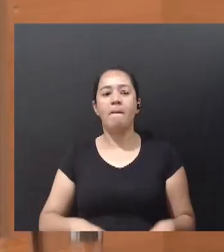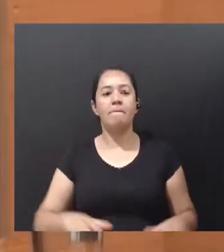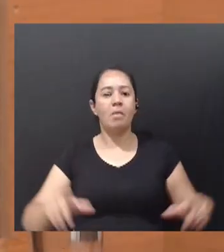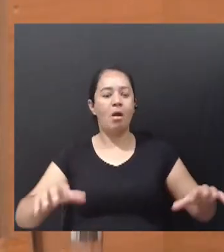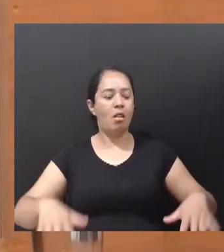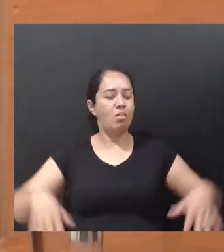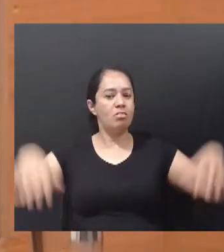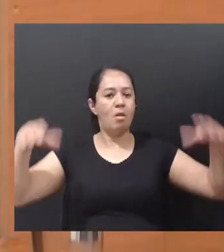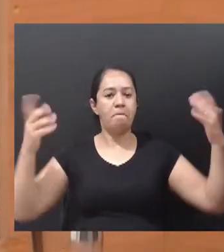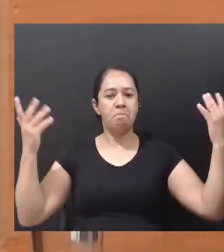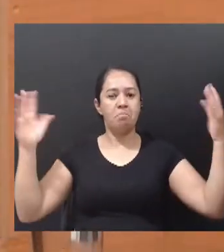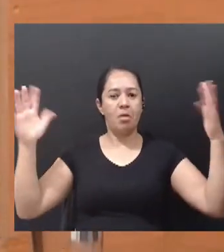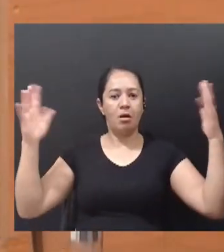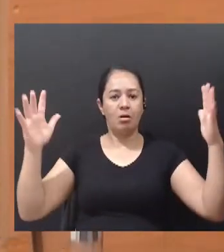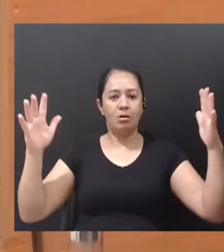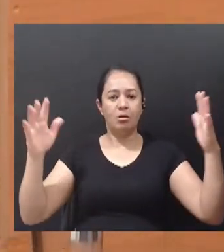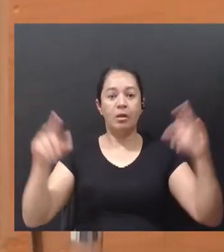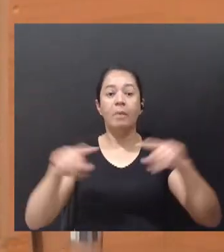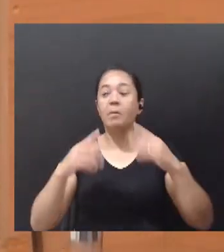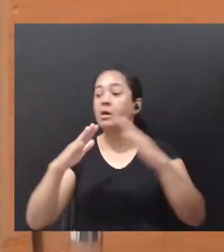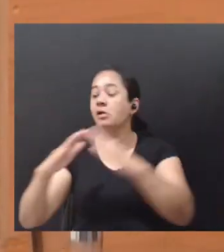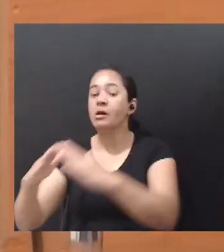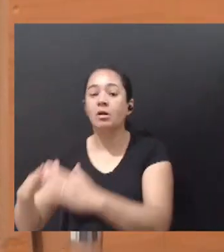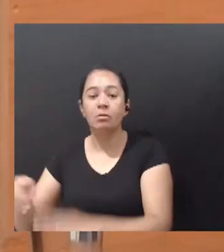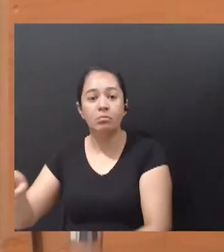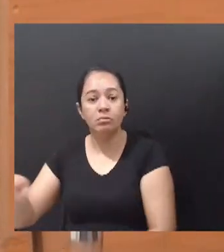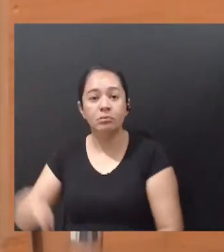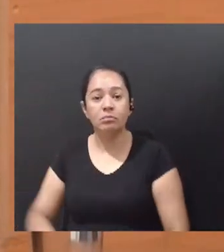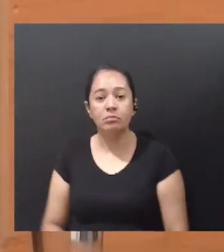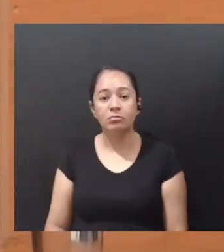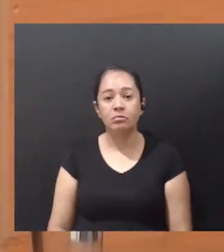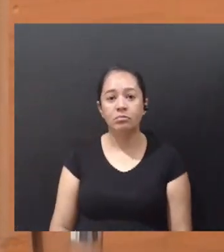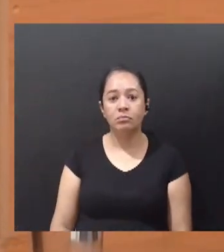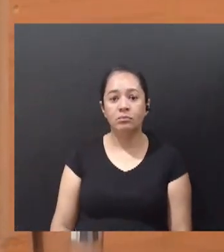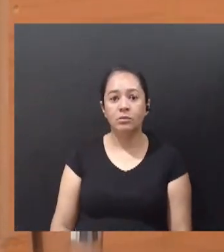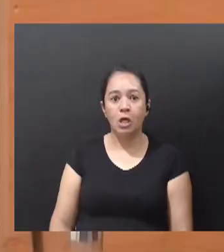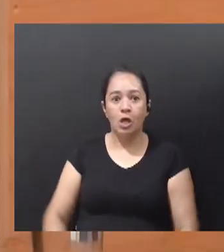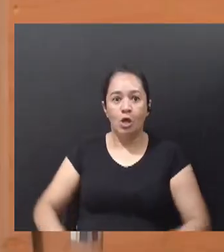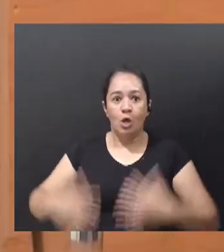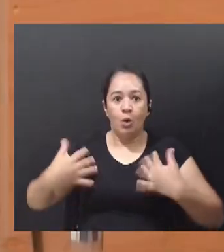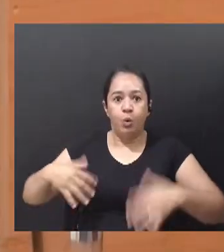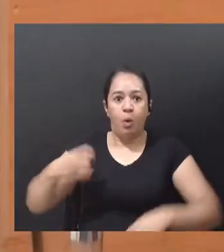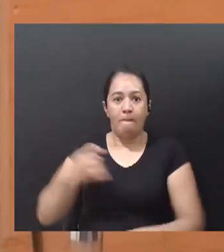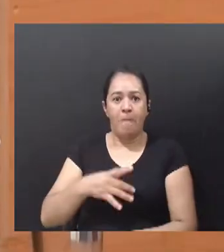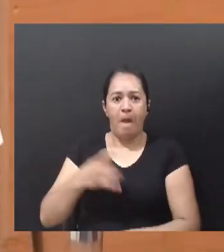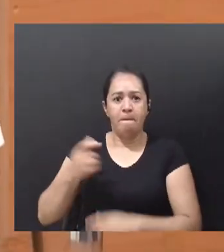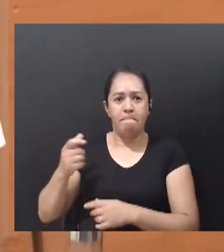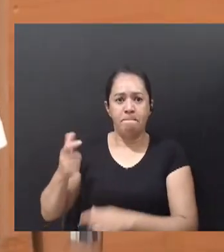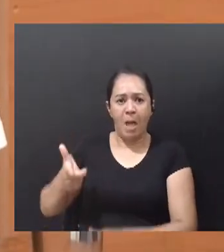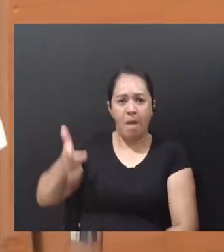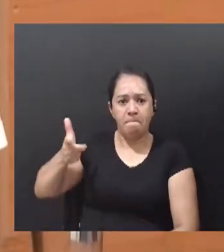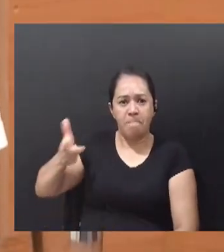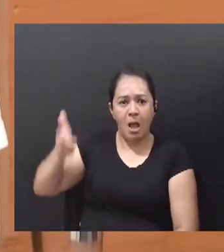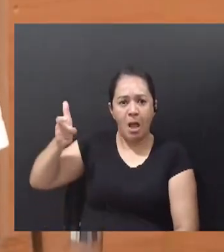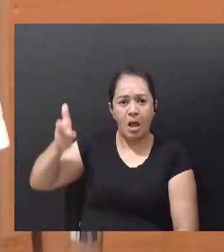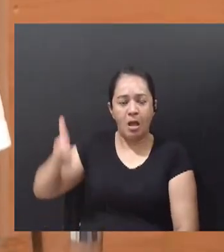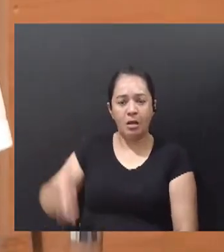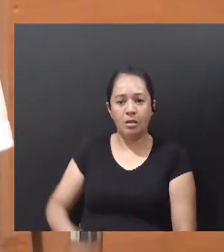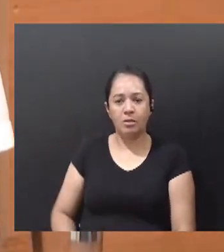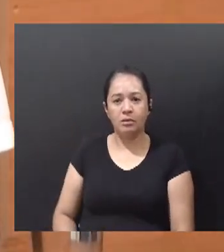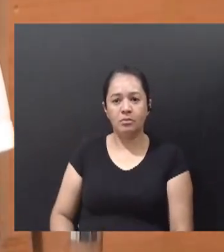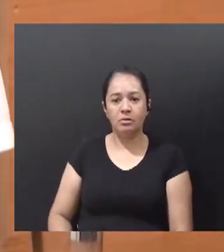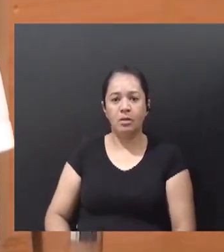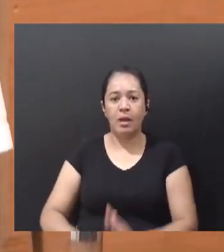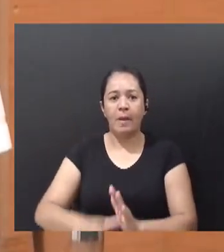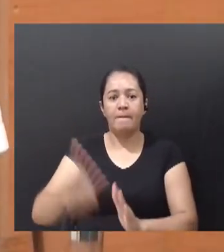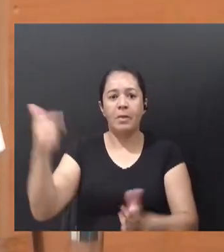Para a periferia, pânico, polvorá, pá, pá, pá. Primeiras páginas,